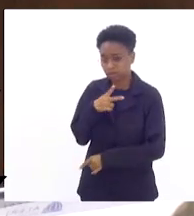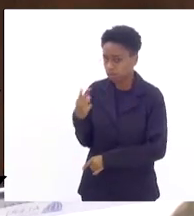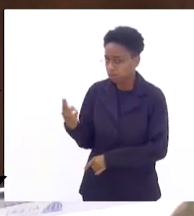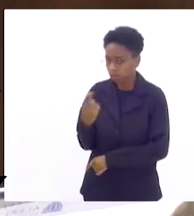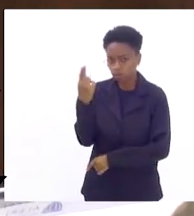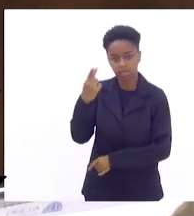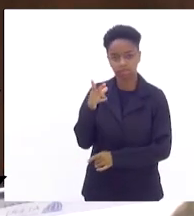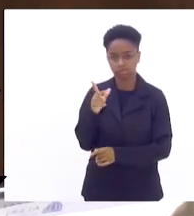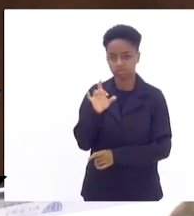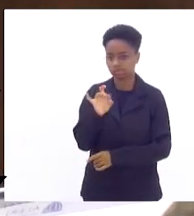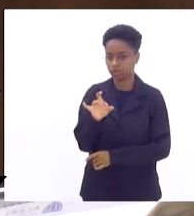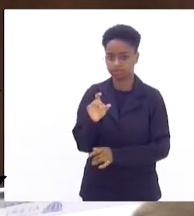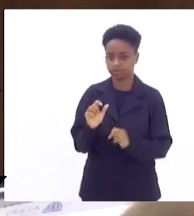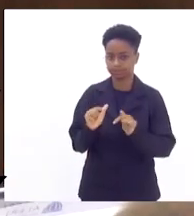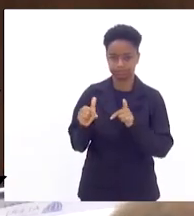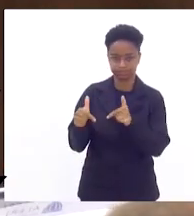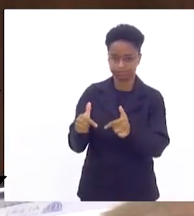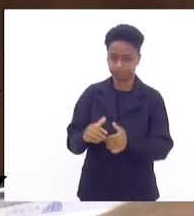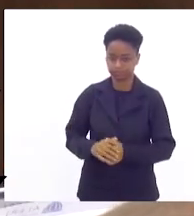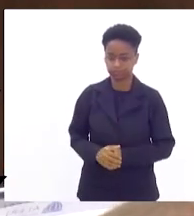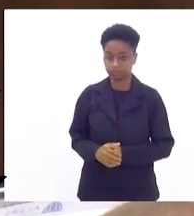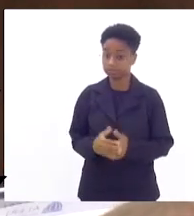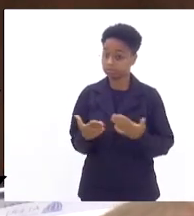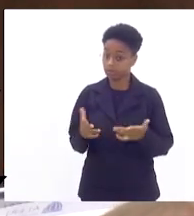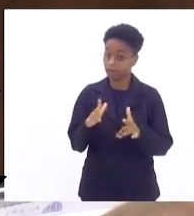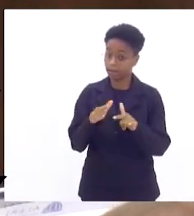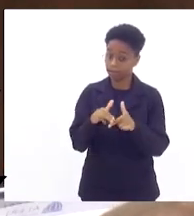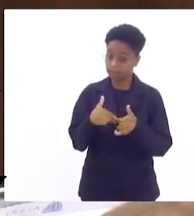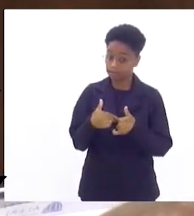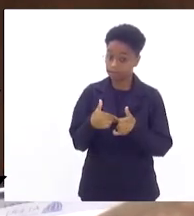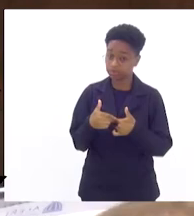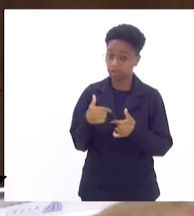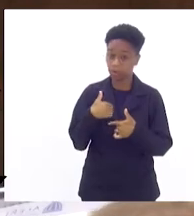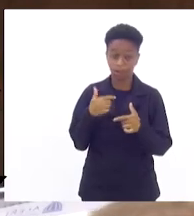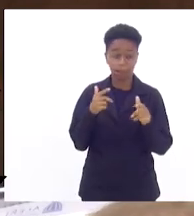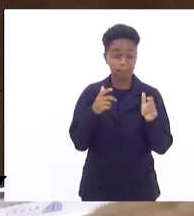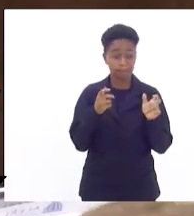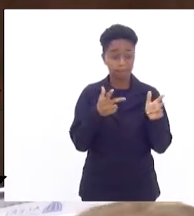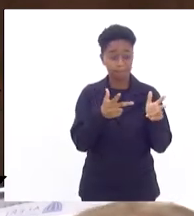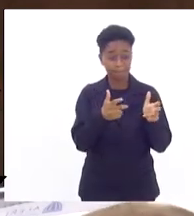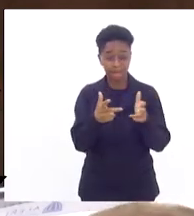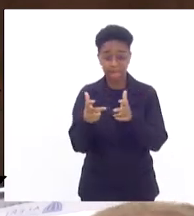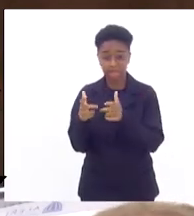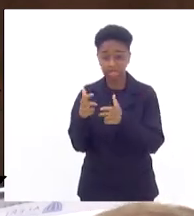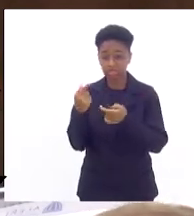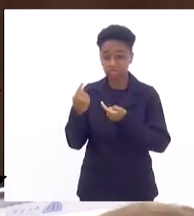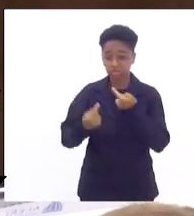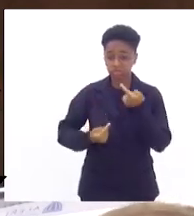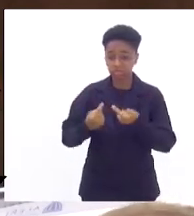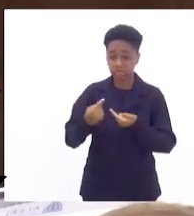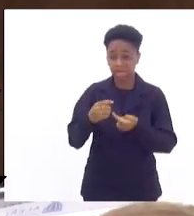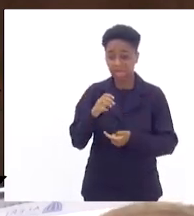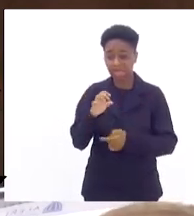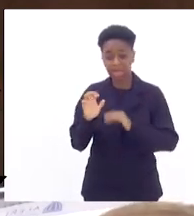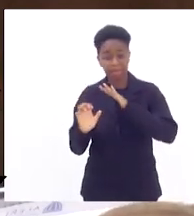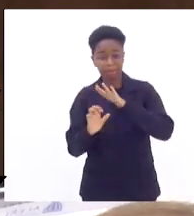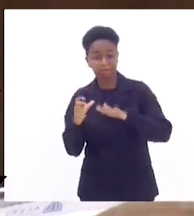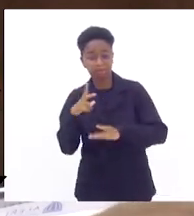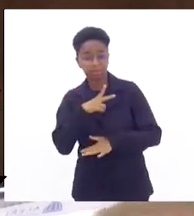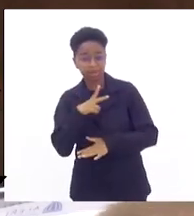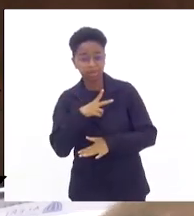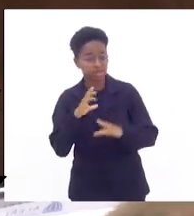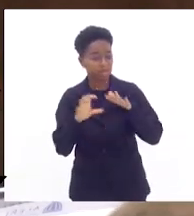sozinho. É por isso que quando eu olho e vejo essa discussão ainda de empresa pública ou empresa